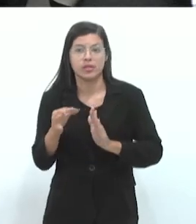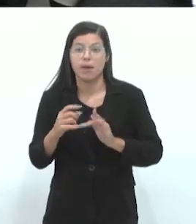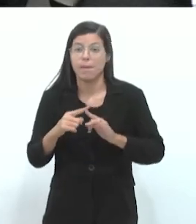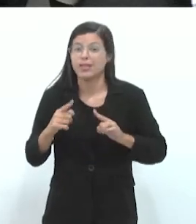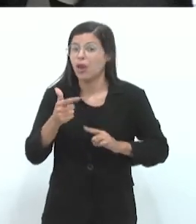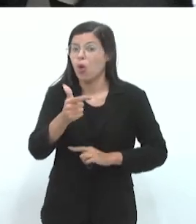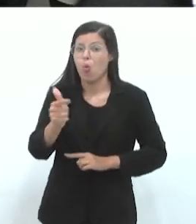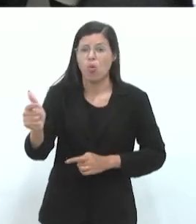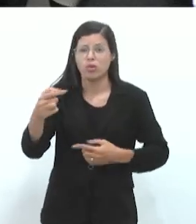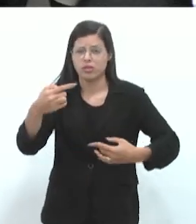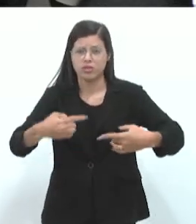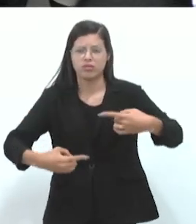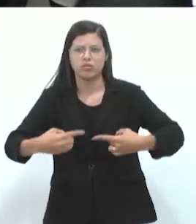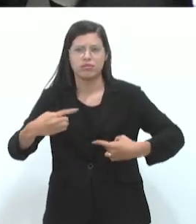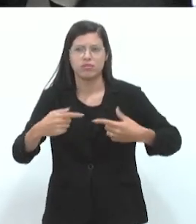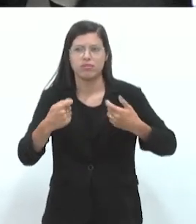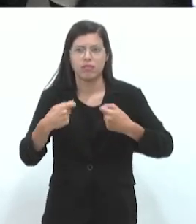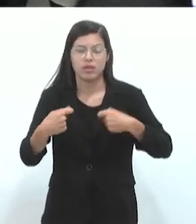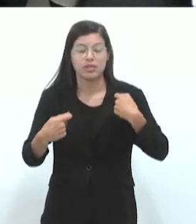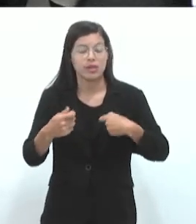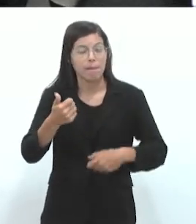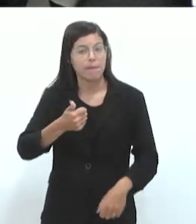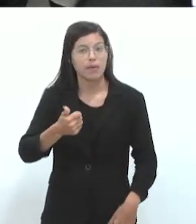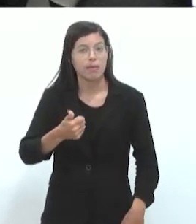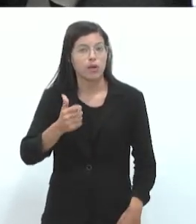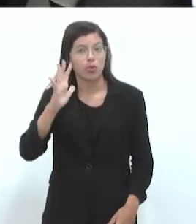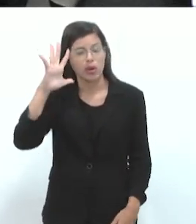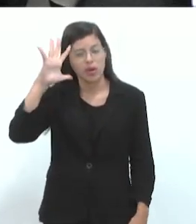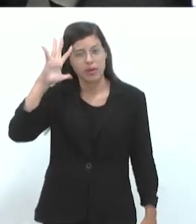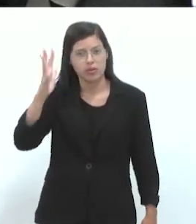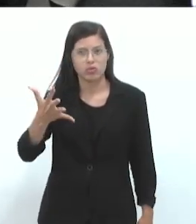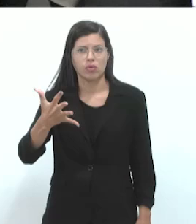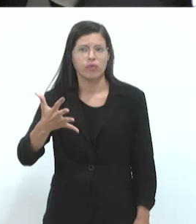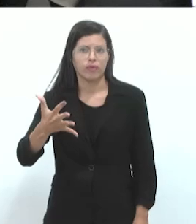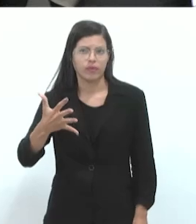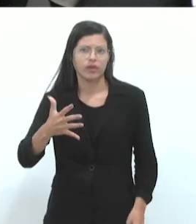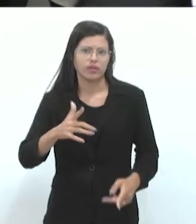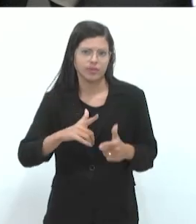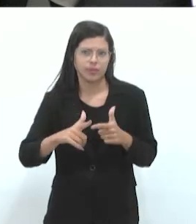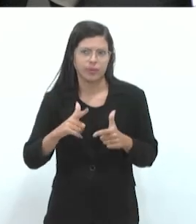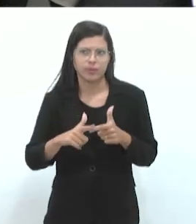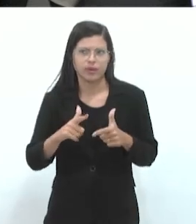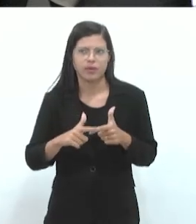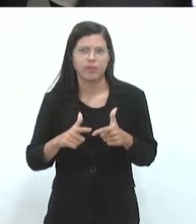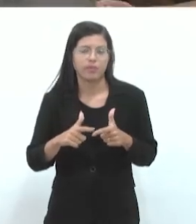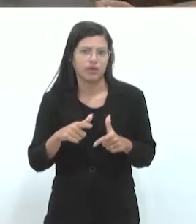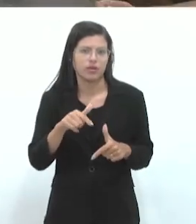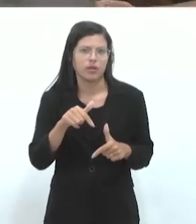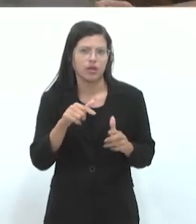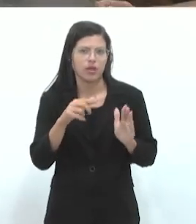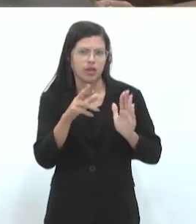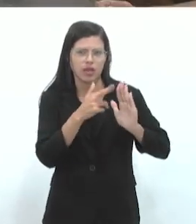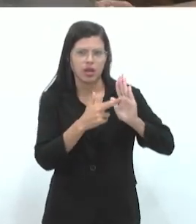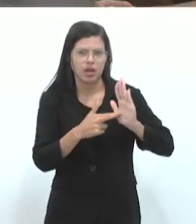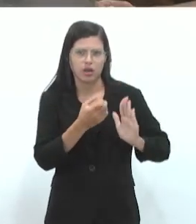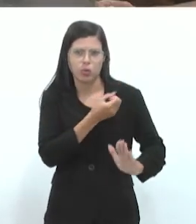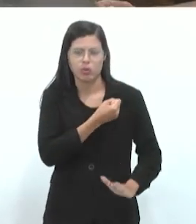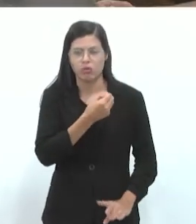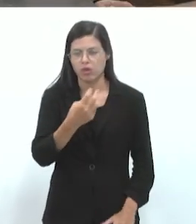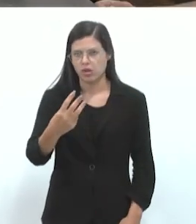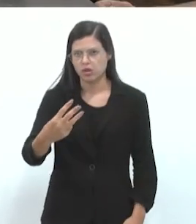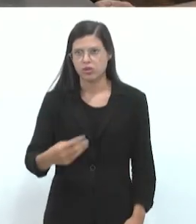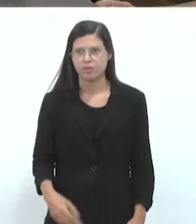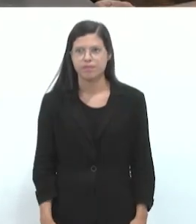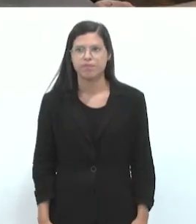discussão. secundário. A gente precisa sanar, né, essa questão que está prevista aí no enunciado 3. Perfeito.